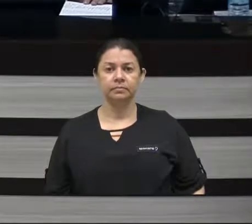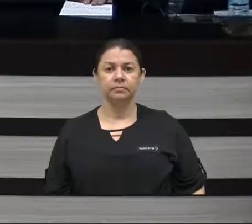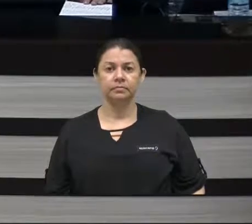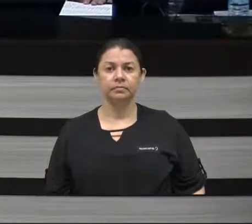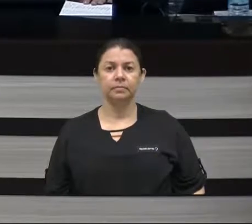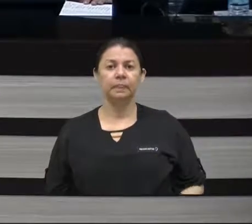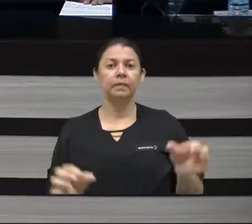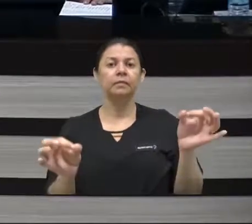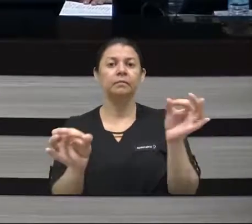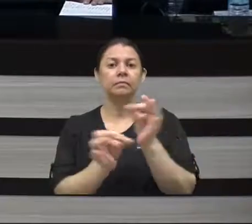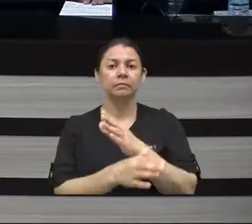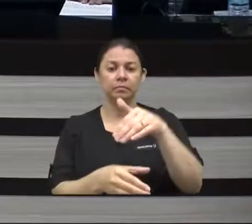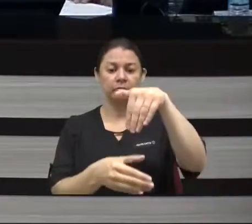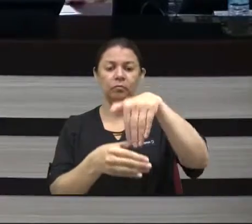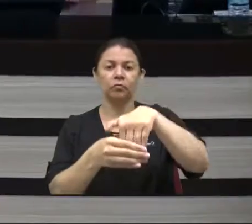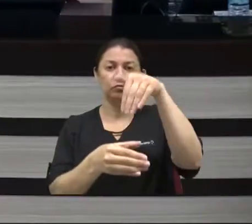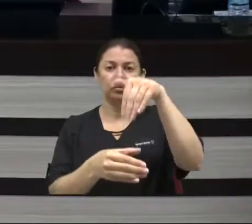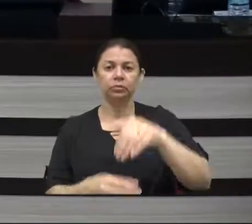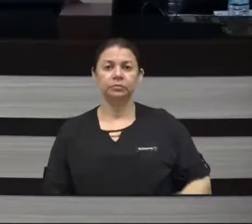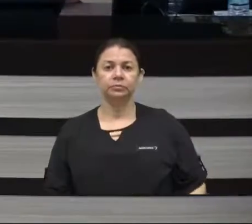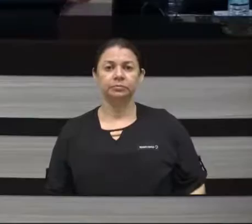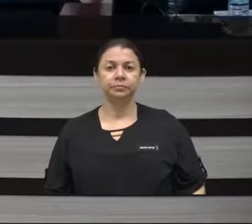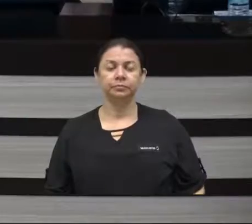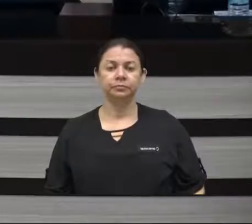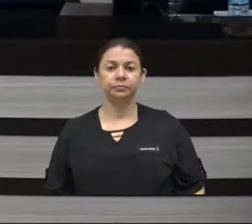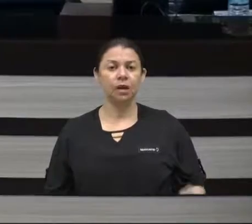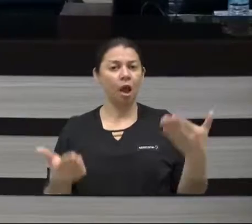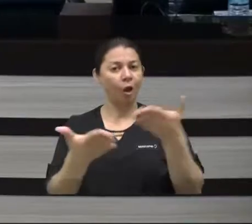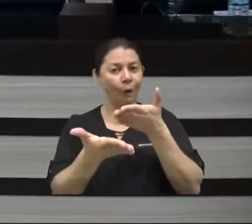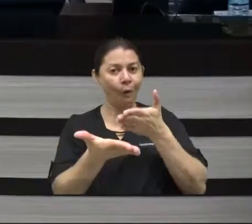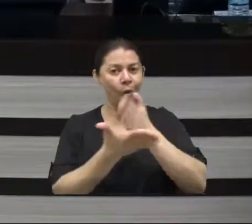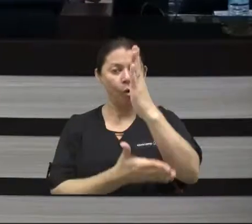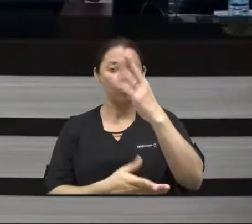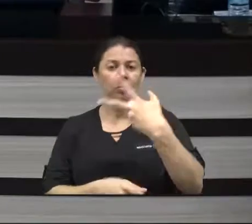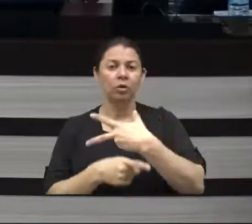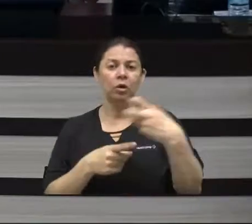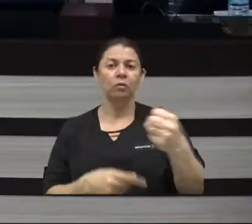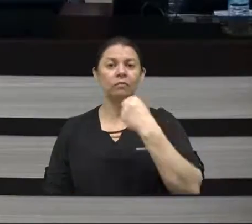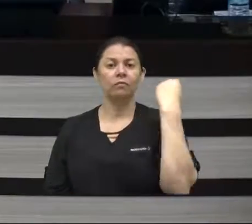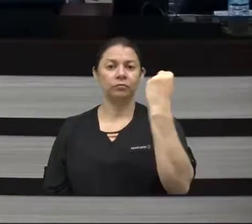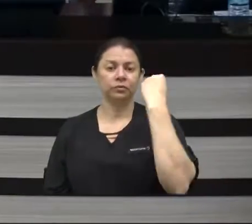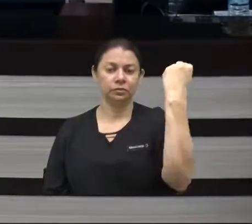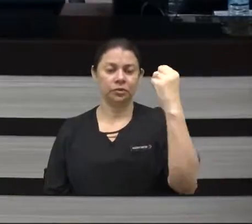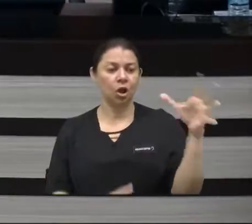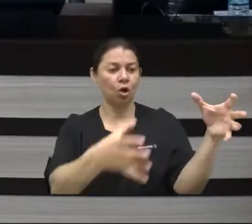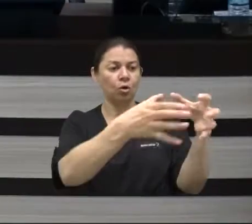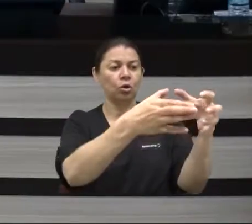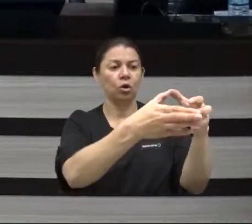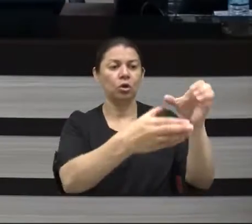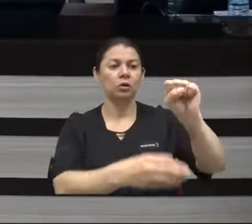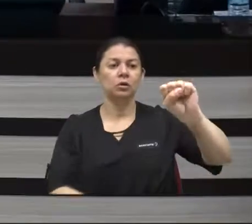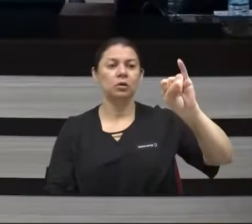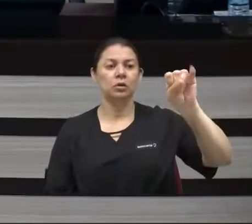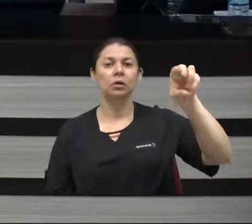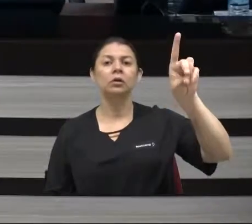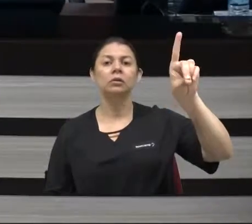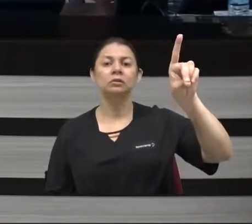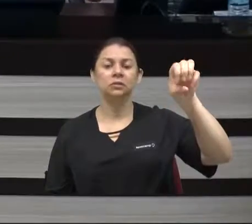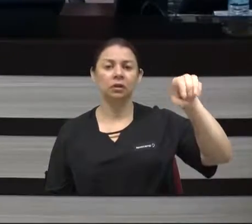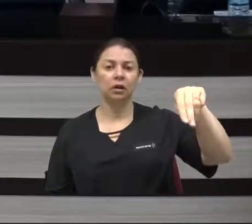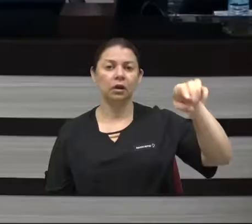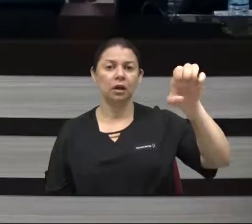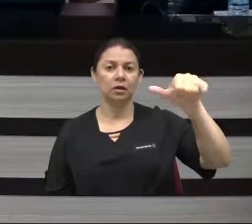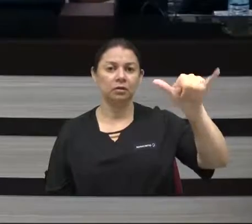Terminada a eleição, a chapa vencedora, encabeçada por Sidney Pascotto,